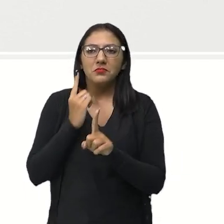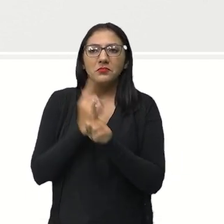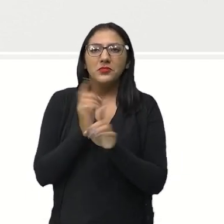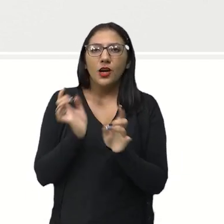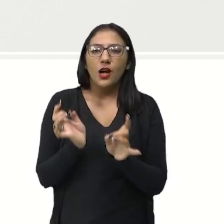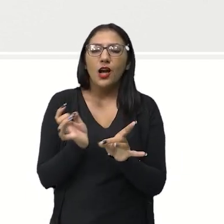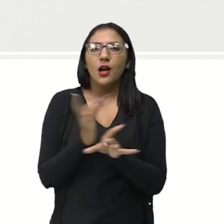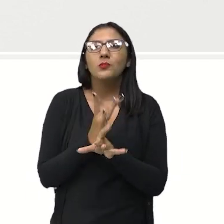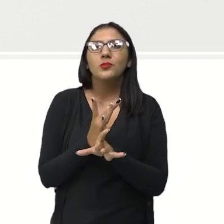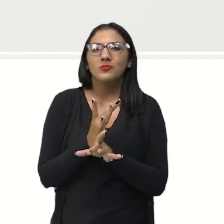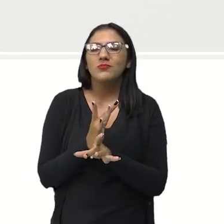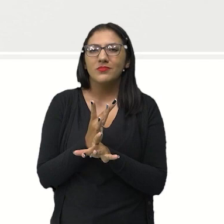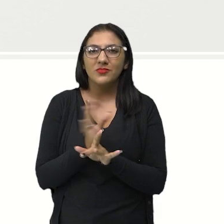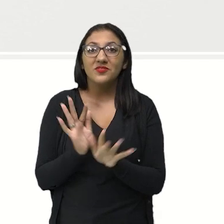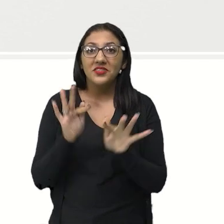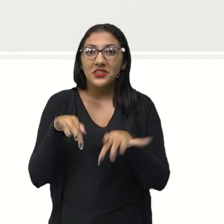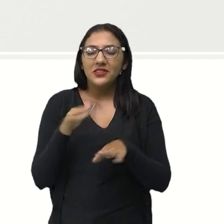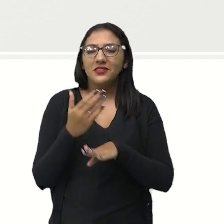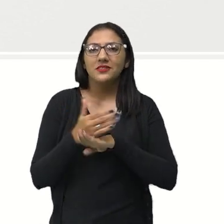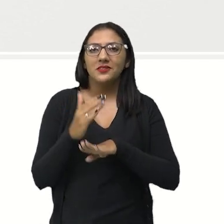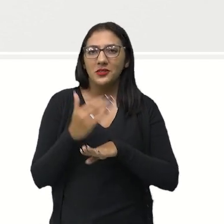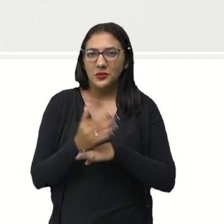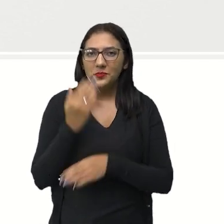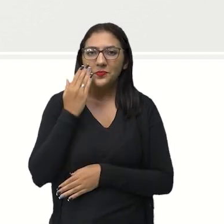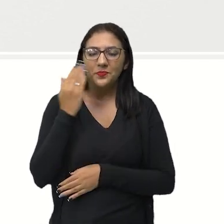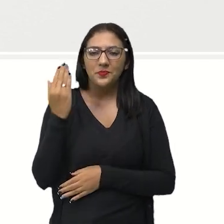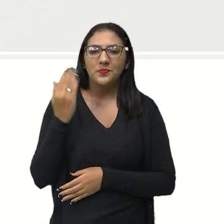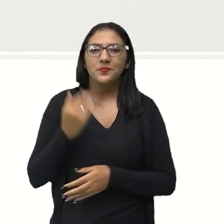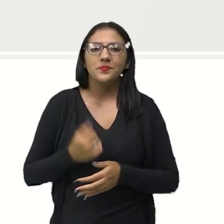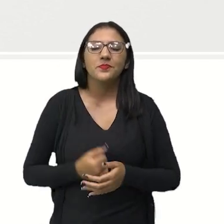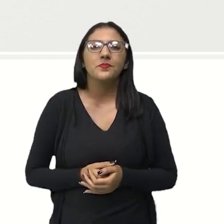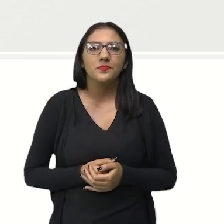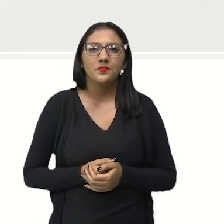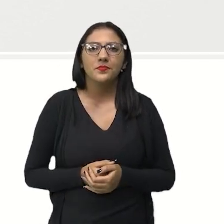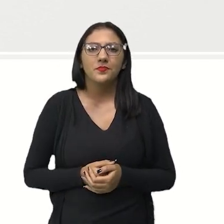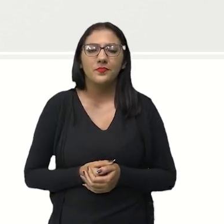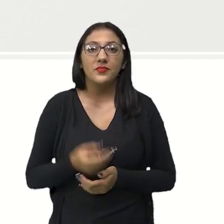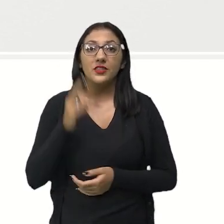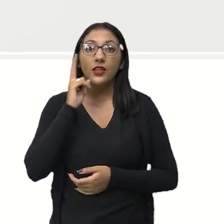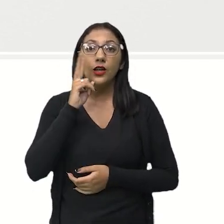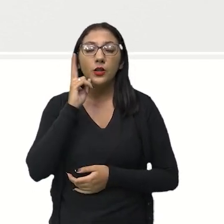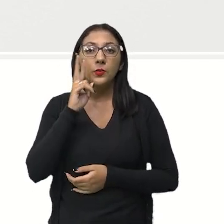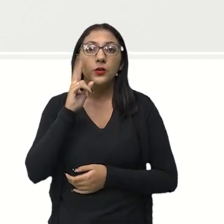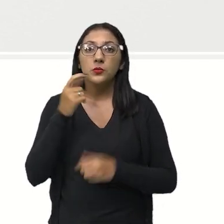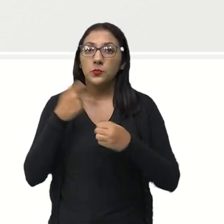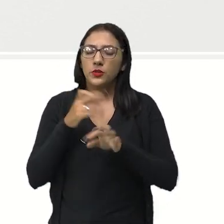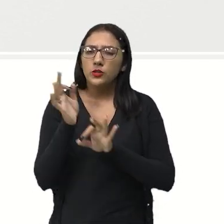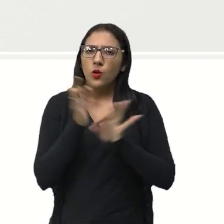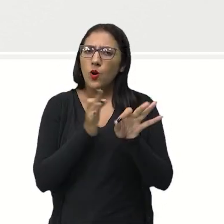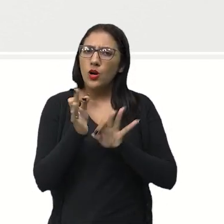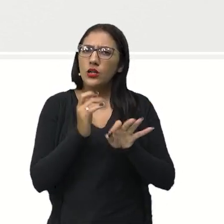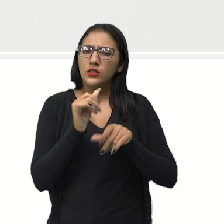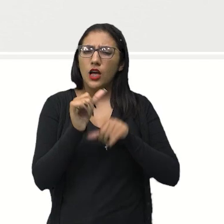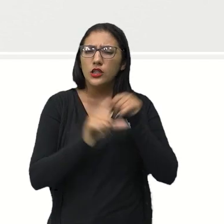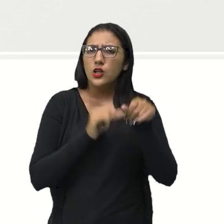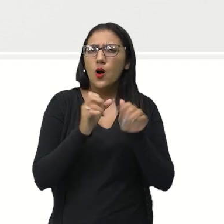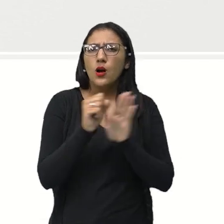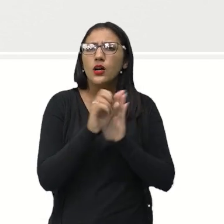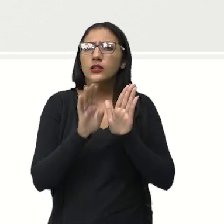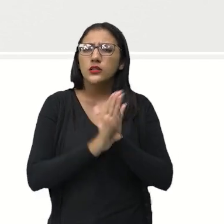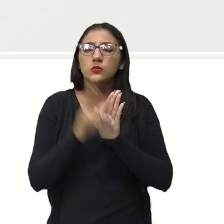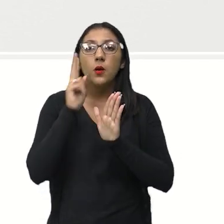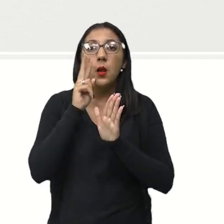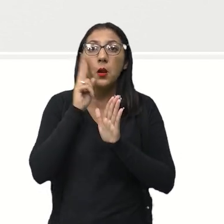fechamos a nossa última operação. Tá? Lembrando que, respeitando aí a regra dos sinais, tá bom? Que é